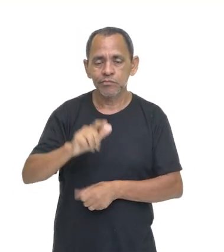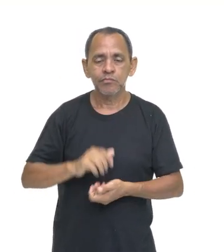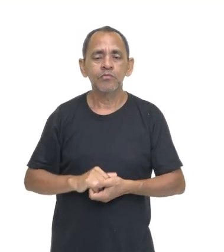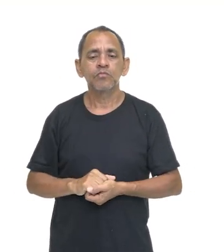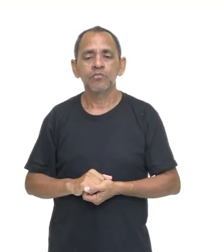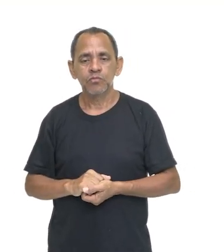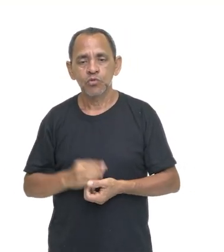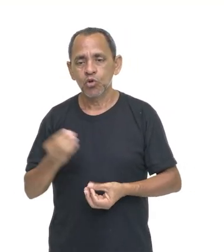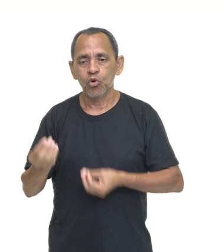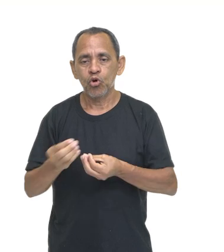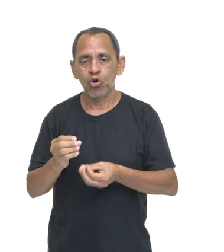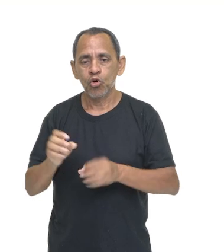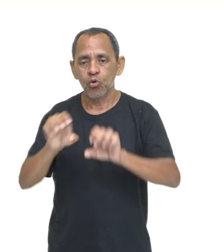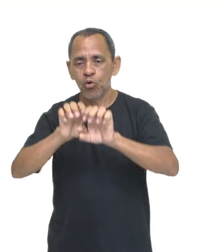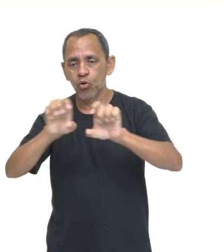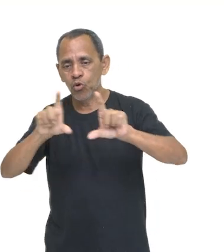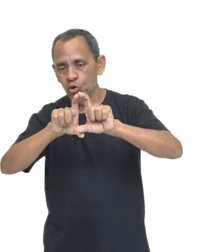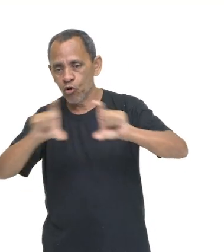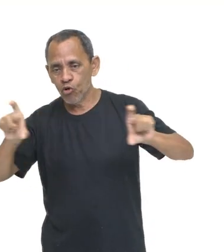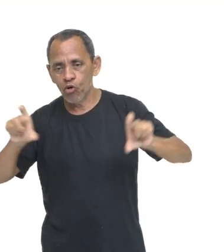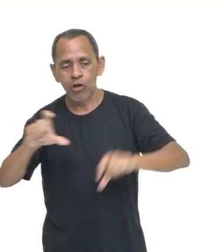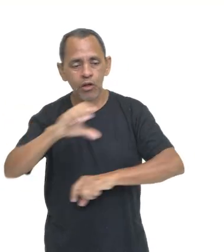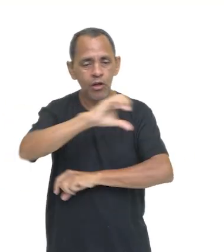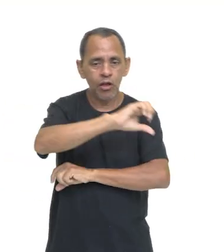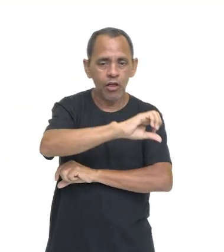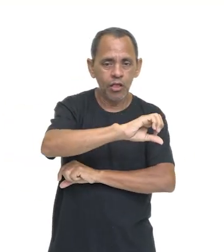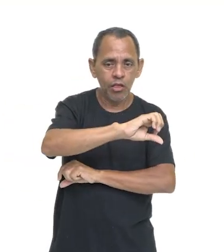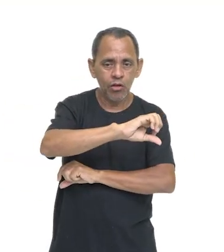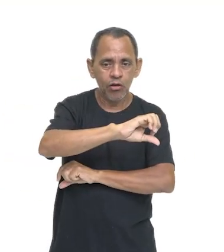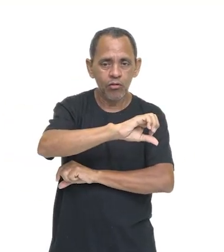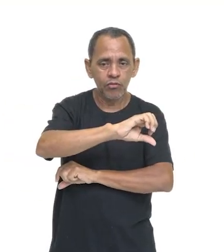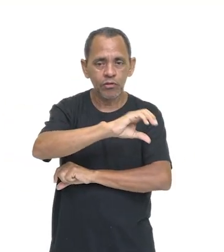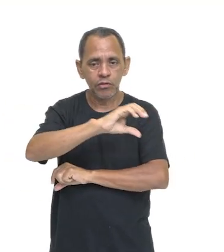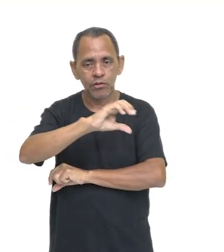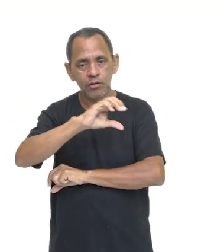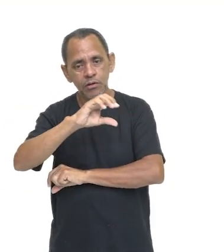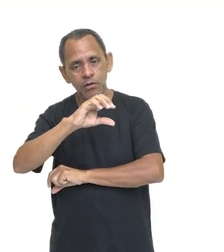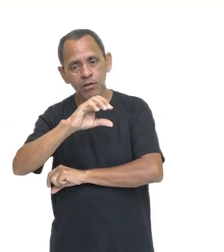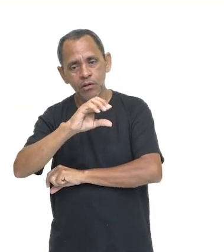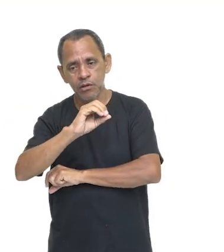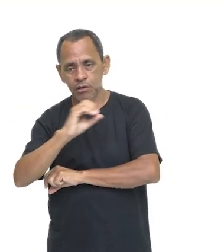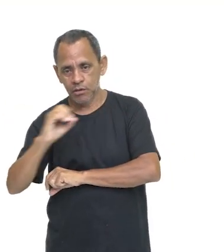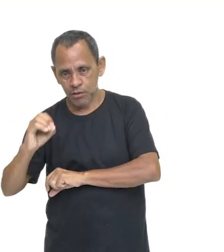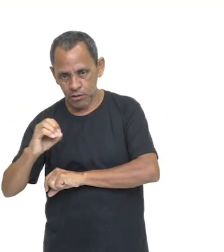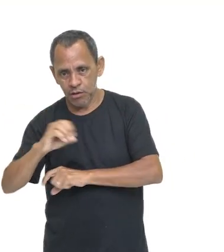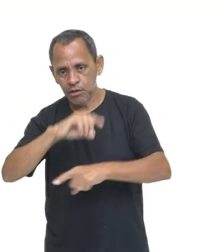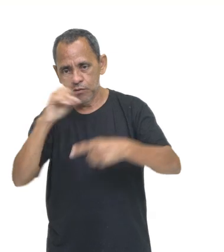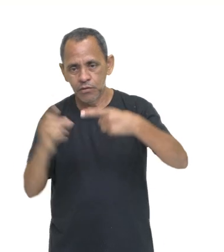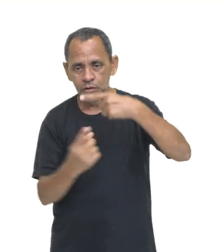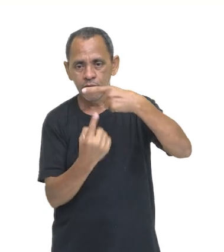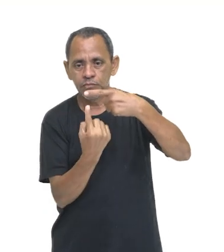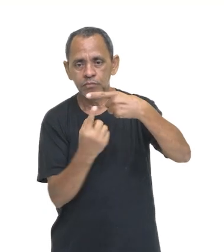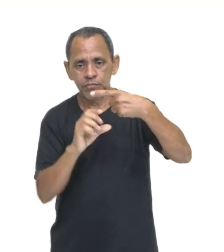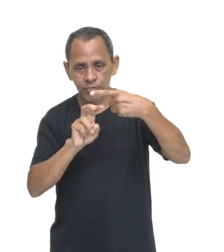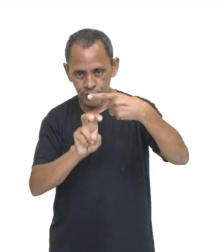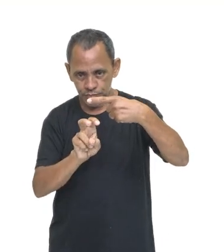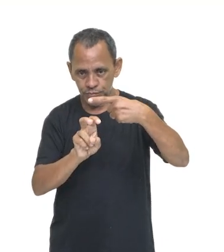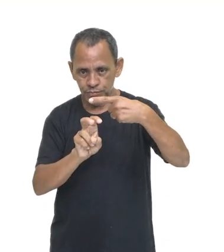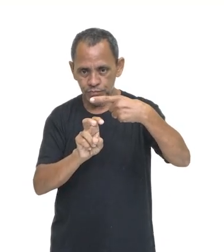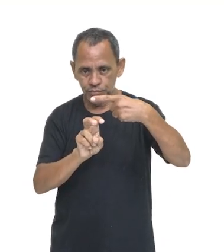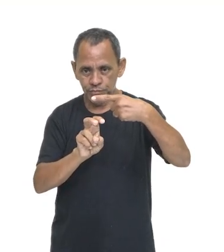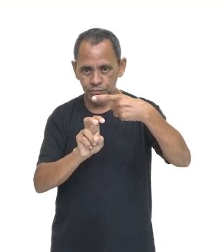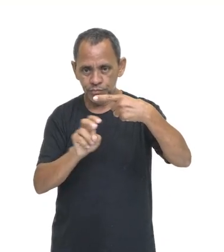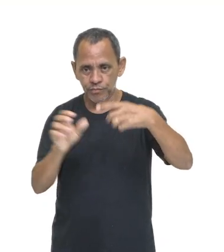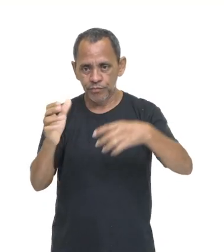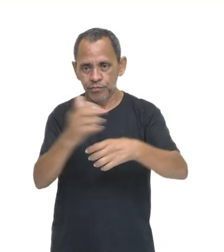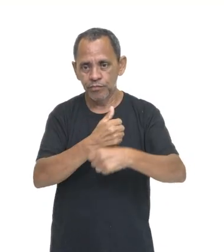9.000 e vai dividir por 15, certo? E aí, pessoal, fazendo essa divisão de 9.000 por 15, você vai